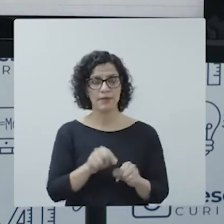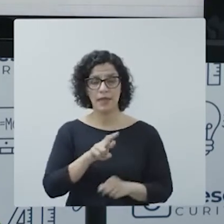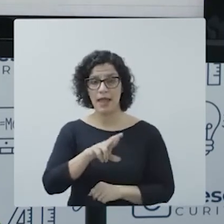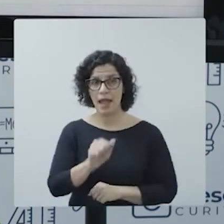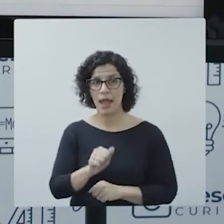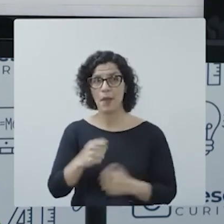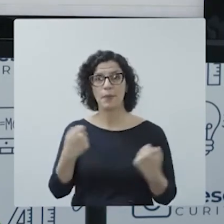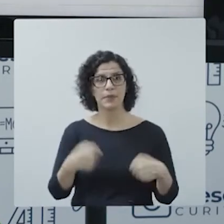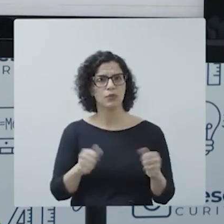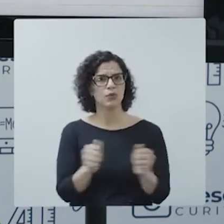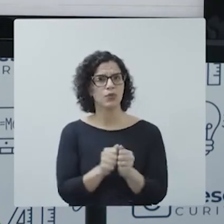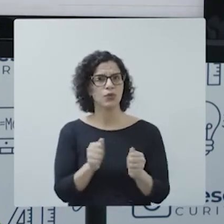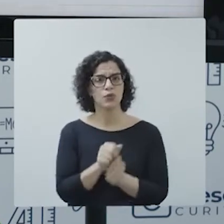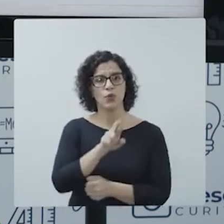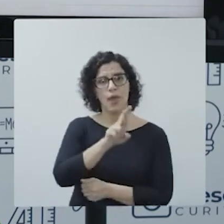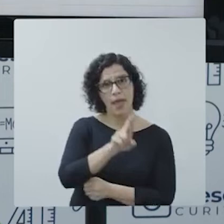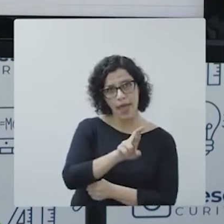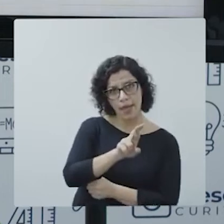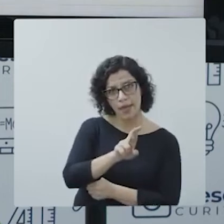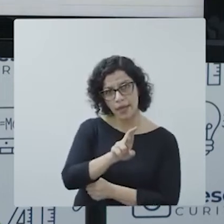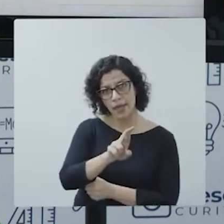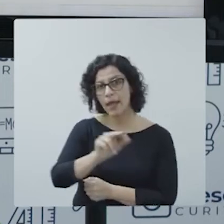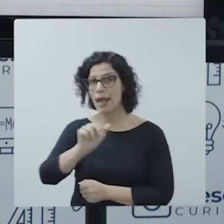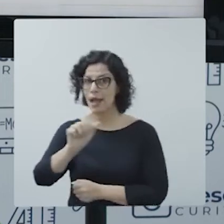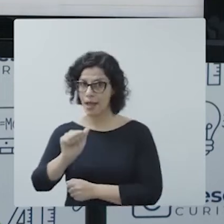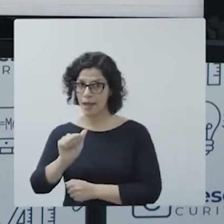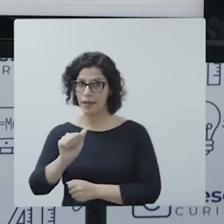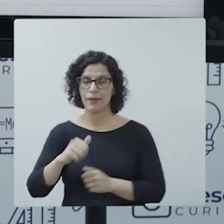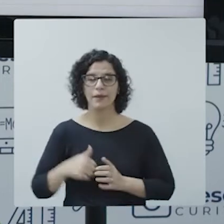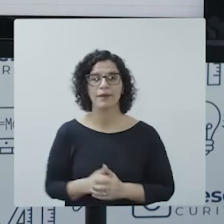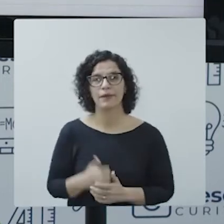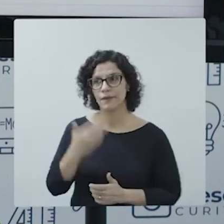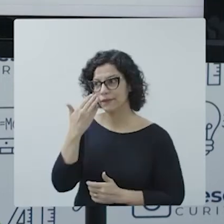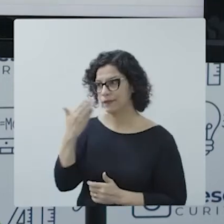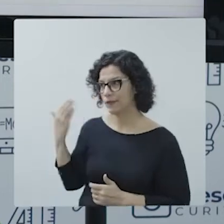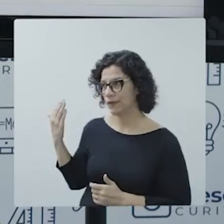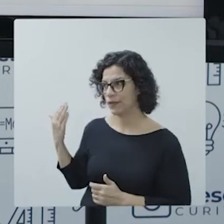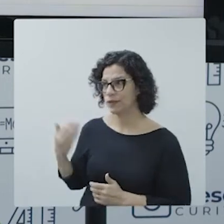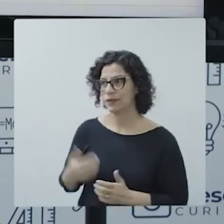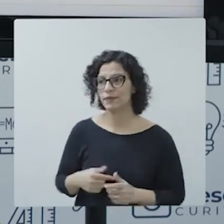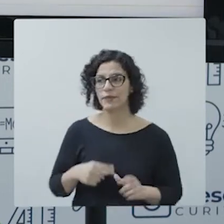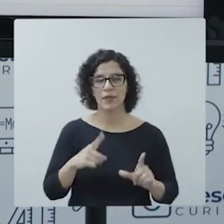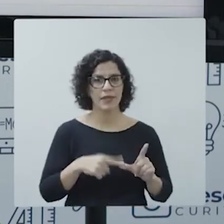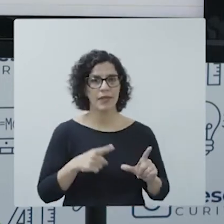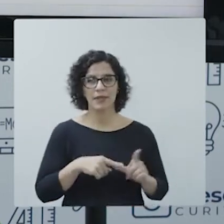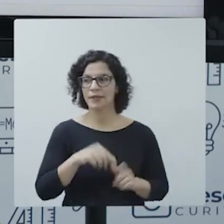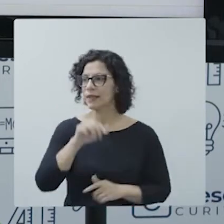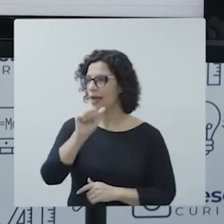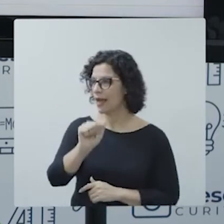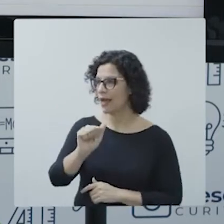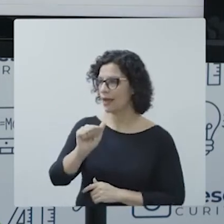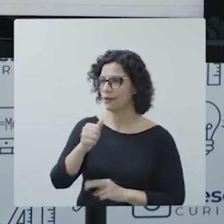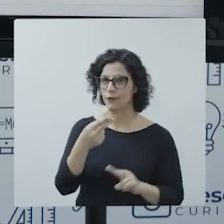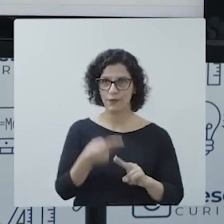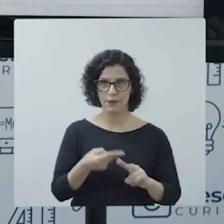ra, precisa o R e o A. Então, você vai pegar a letrinha